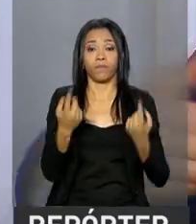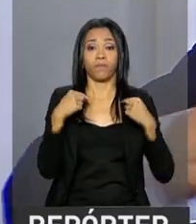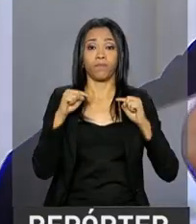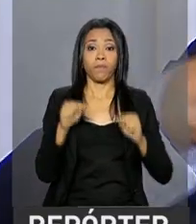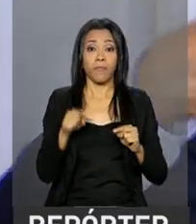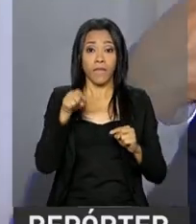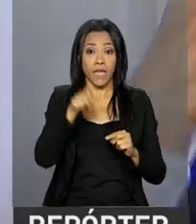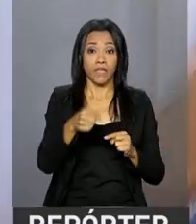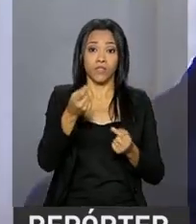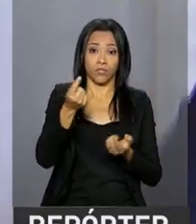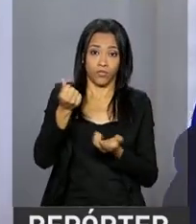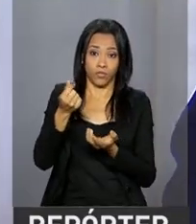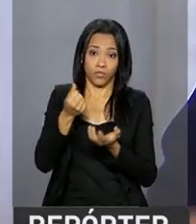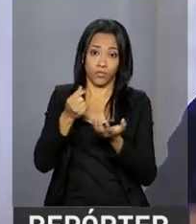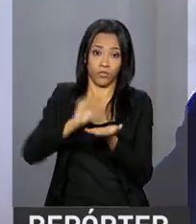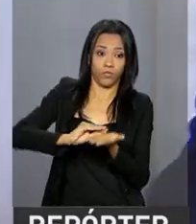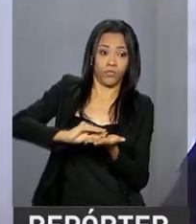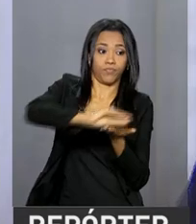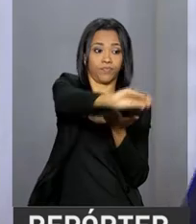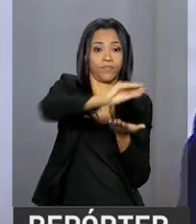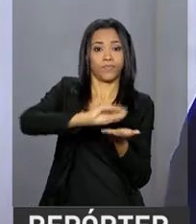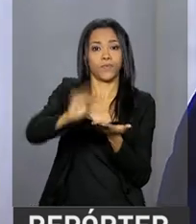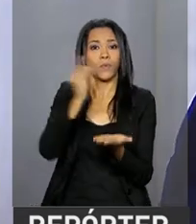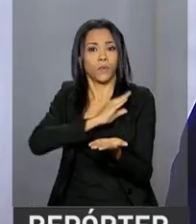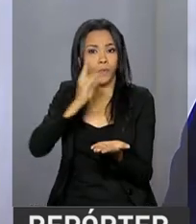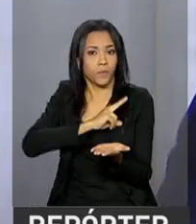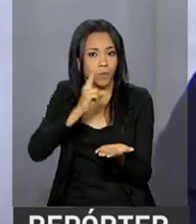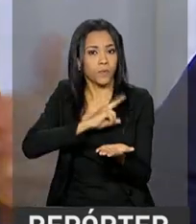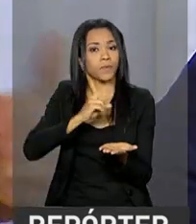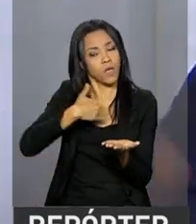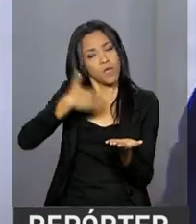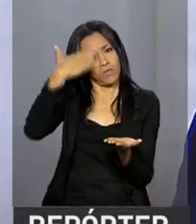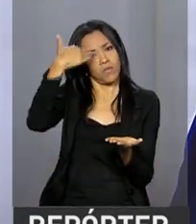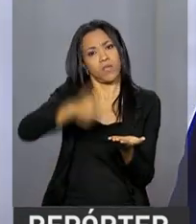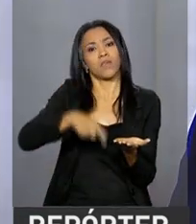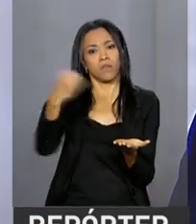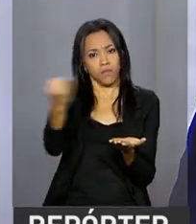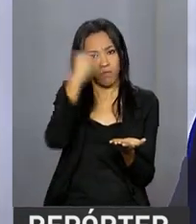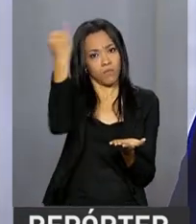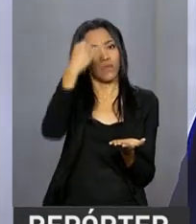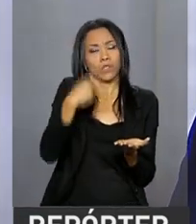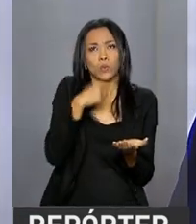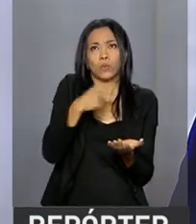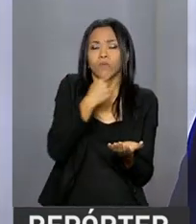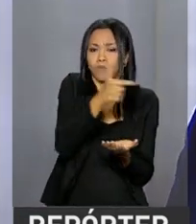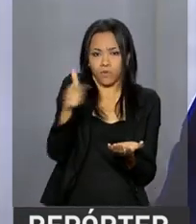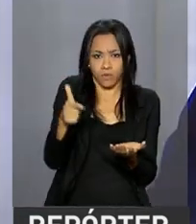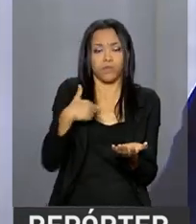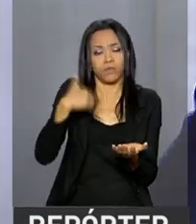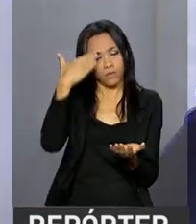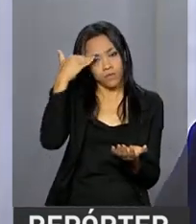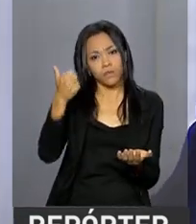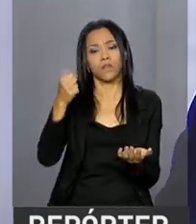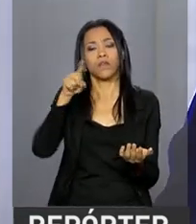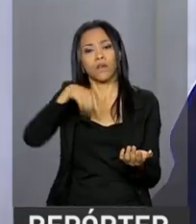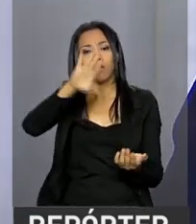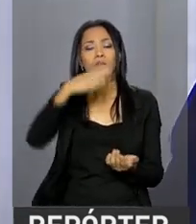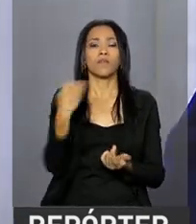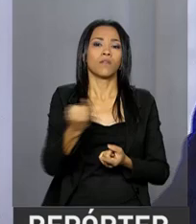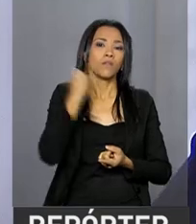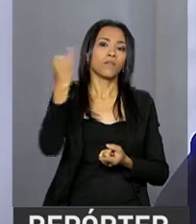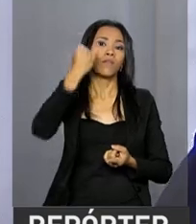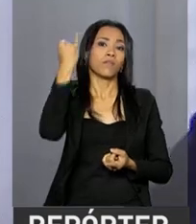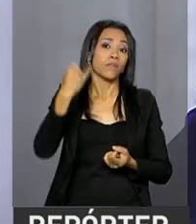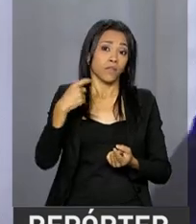Essas liberações, esse essa agilidade é fundamental. Quer dizer, não há dúvida de que eh mais importante